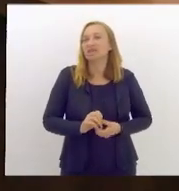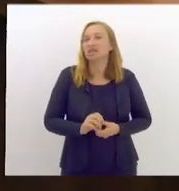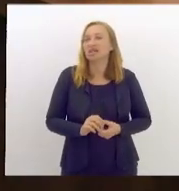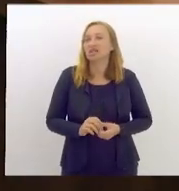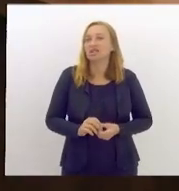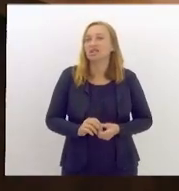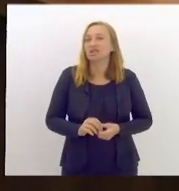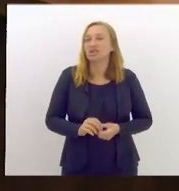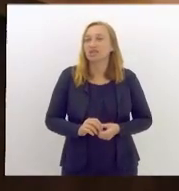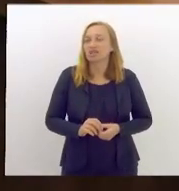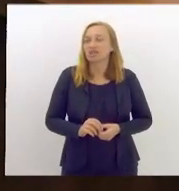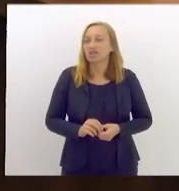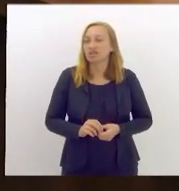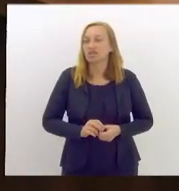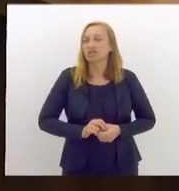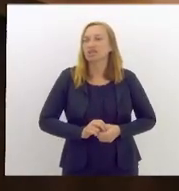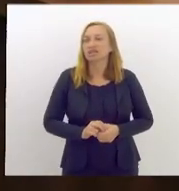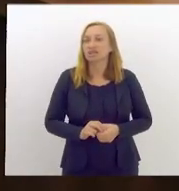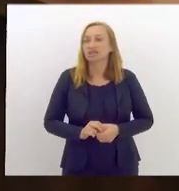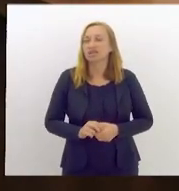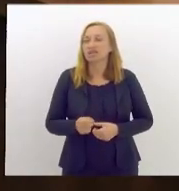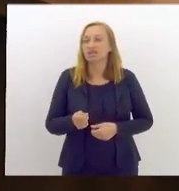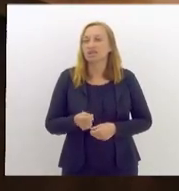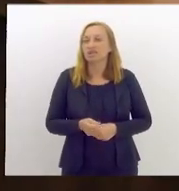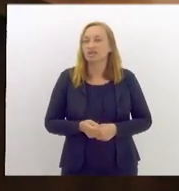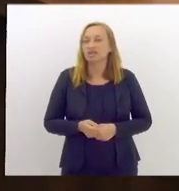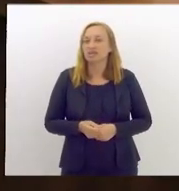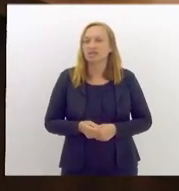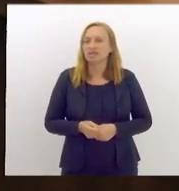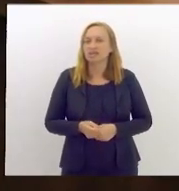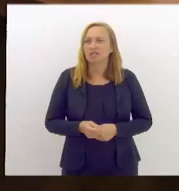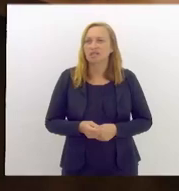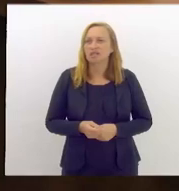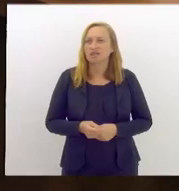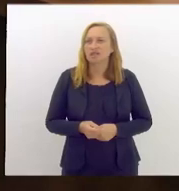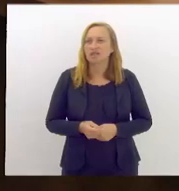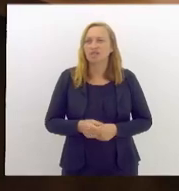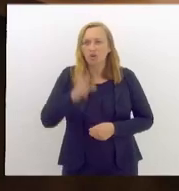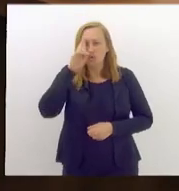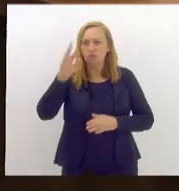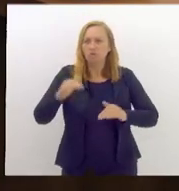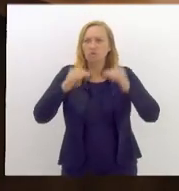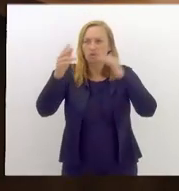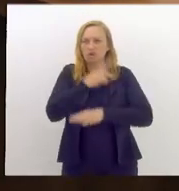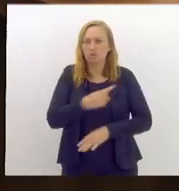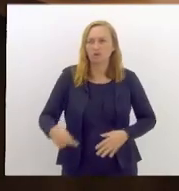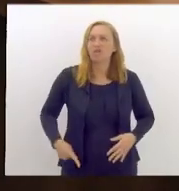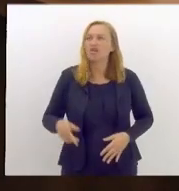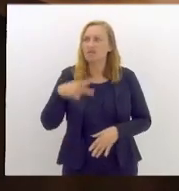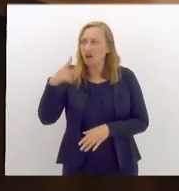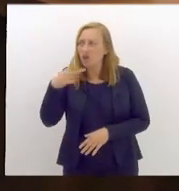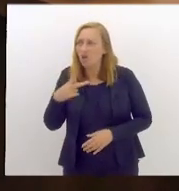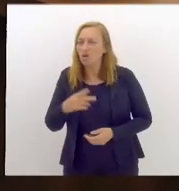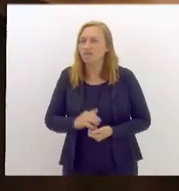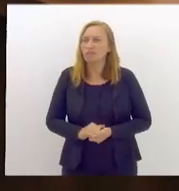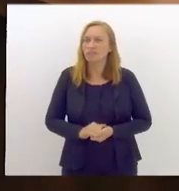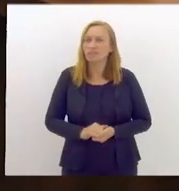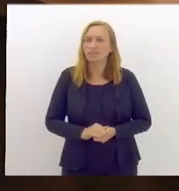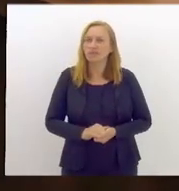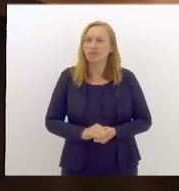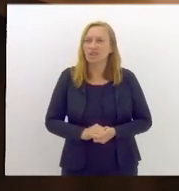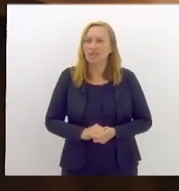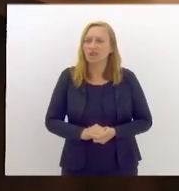é viável economicamente sim vossa excelência ainda pouco falou que